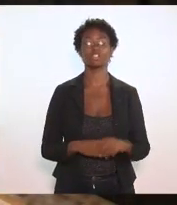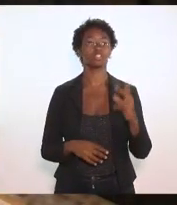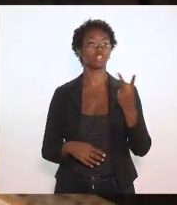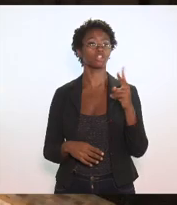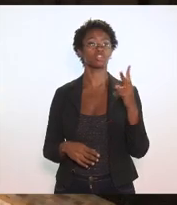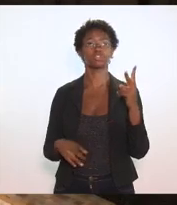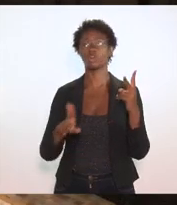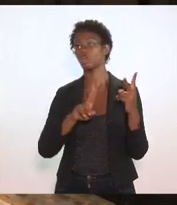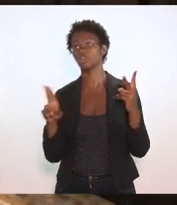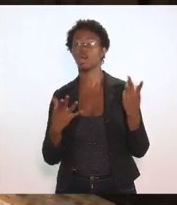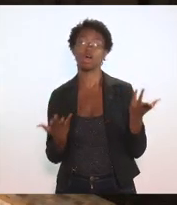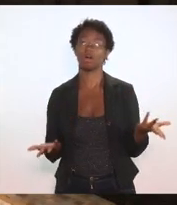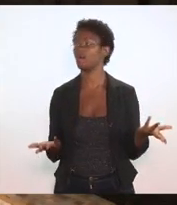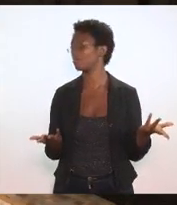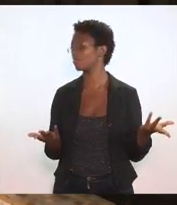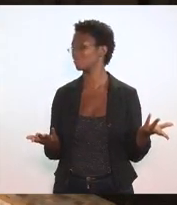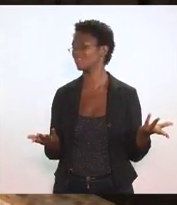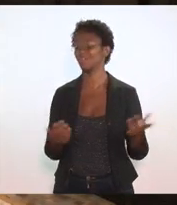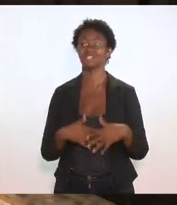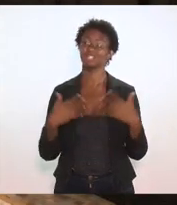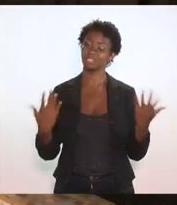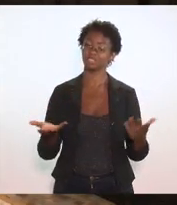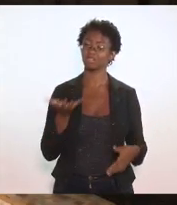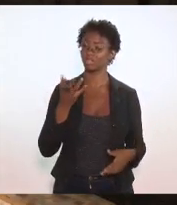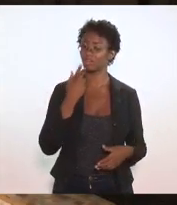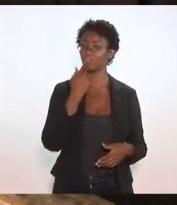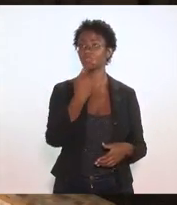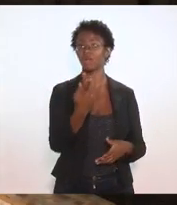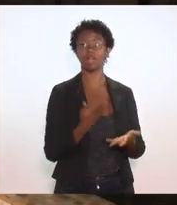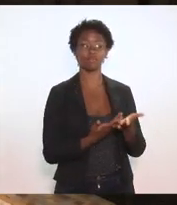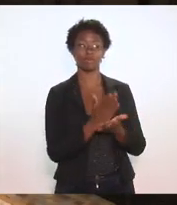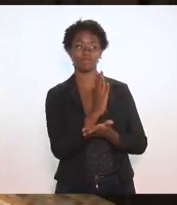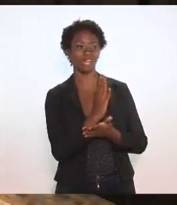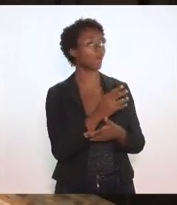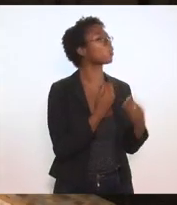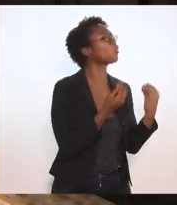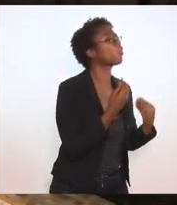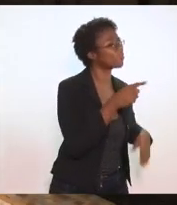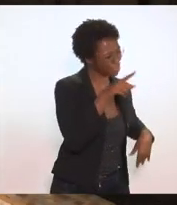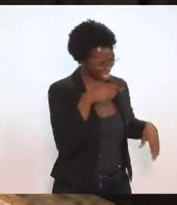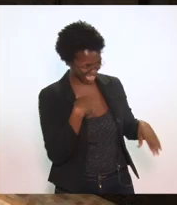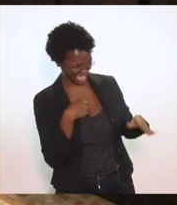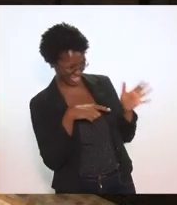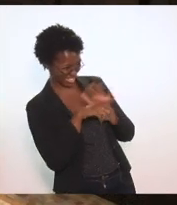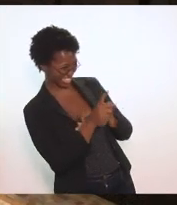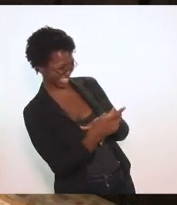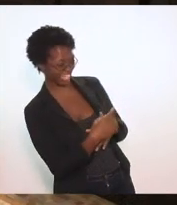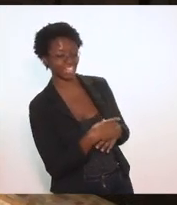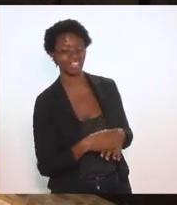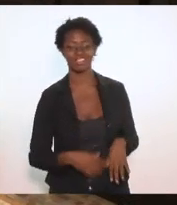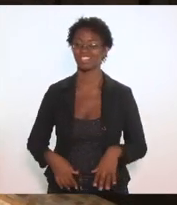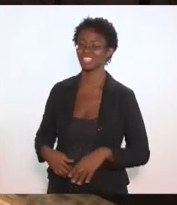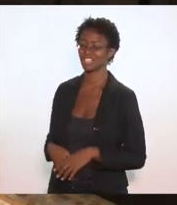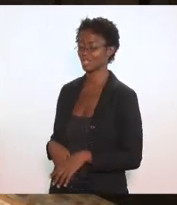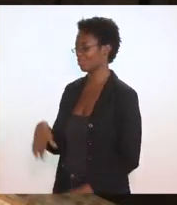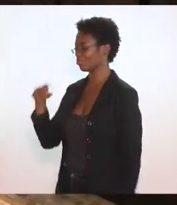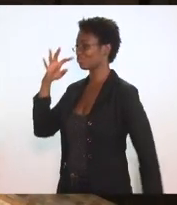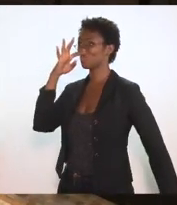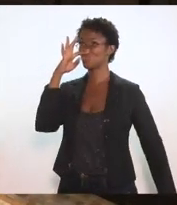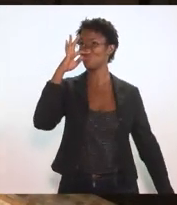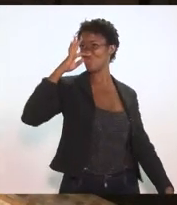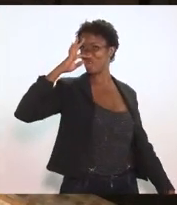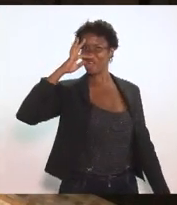duas nomenclaturas. Então, eu só queria fazer essa menção, a emenda foi aprovada. Como é que é, deputado? Em Paris, como é? Chiquérrimo. Eu